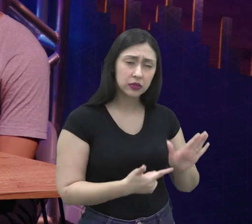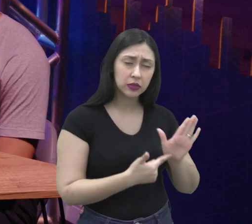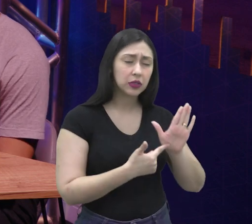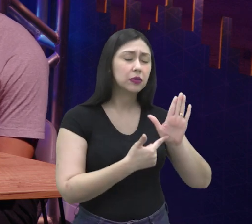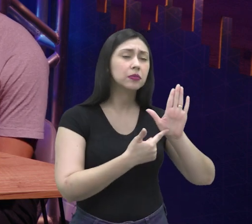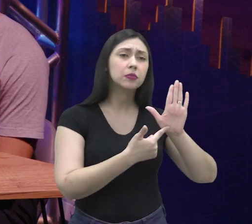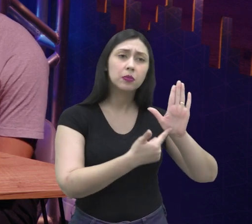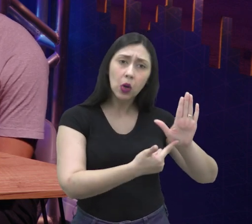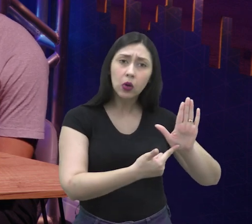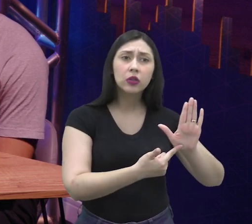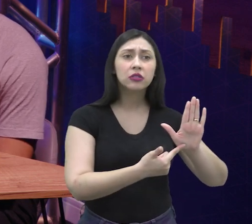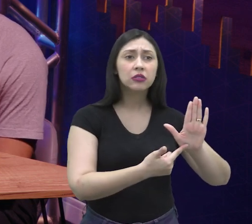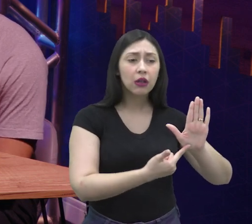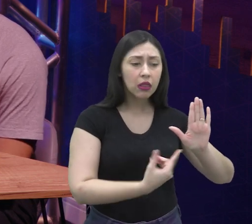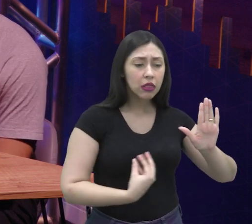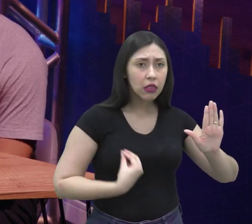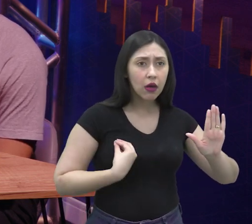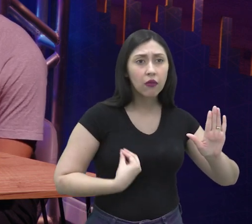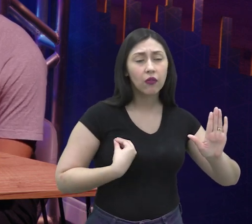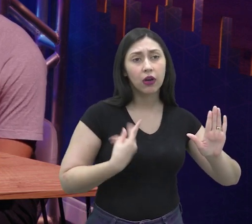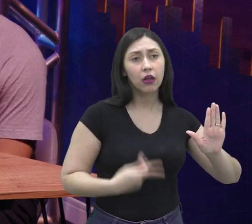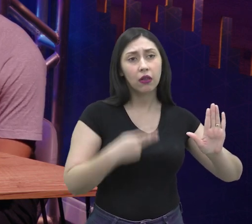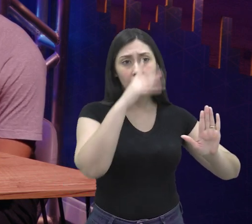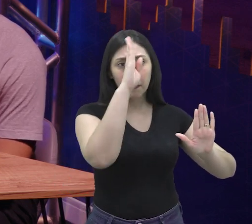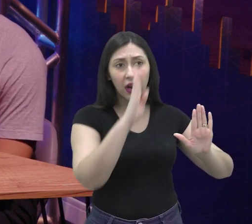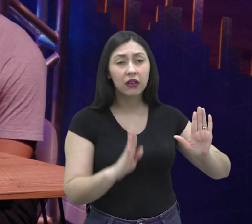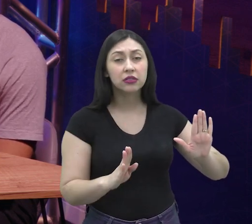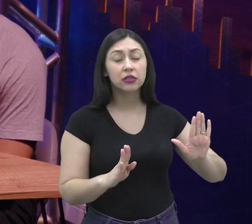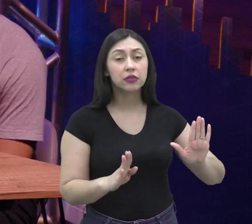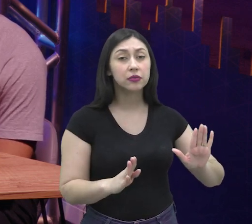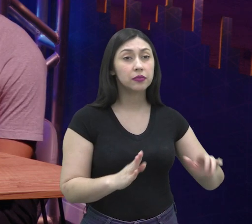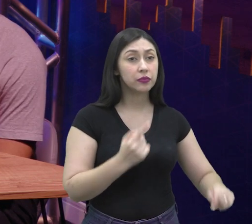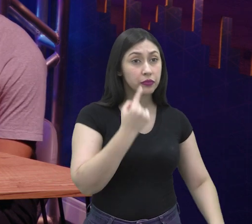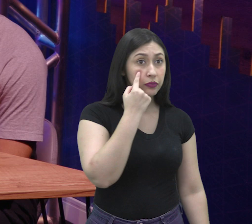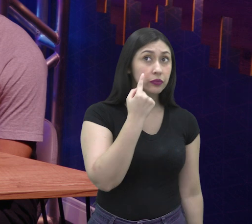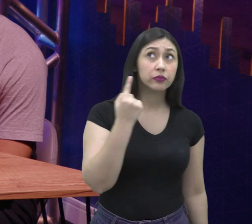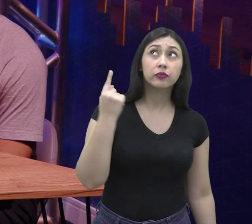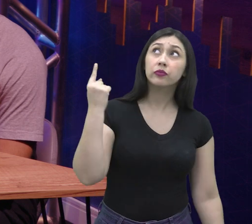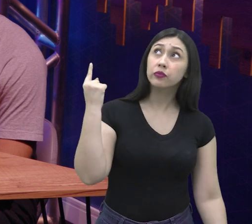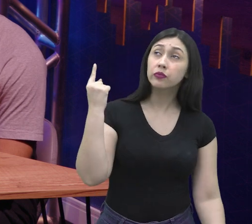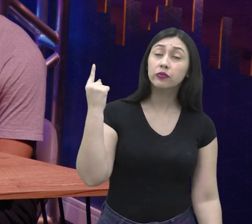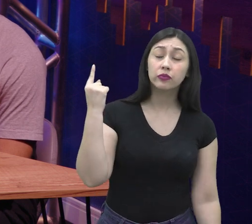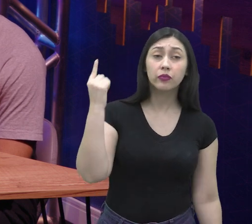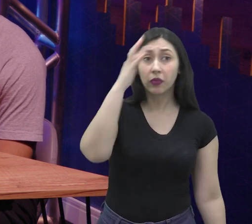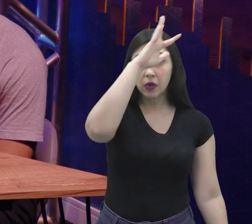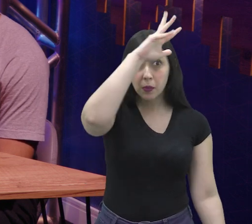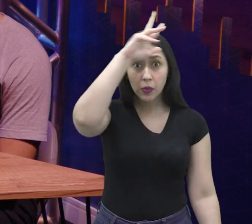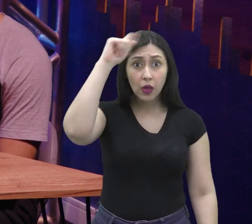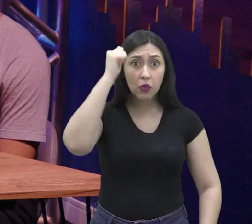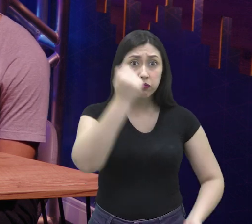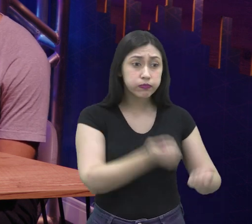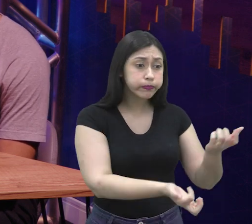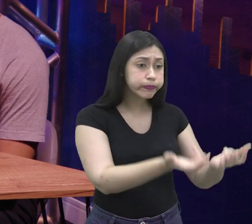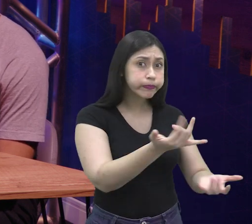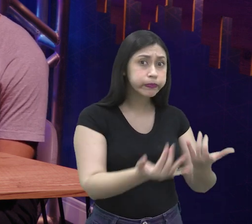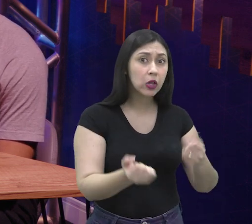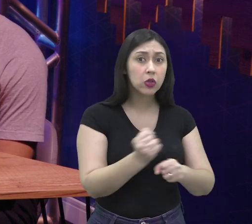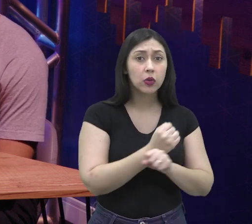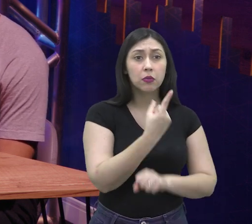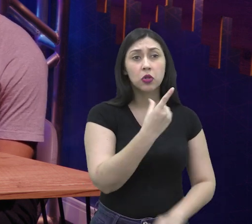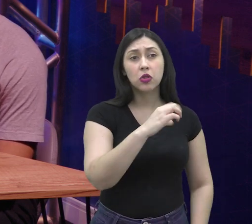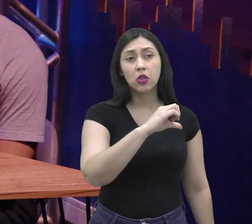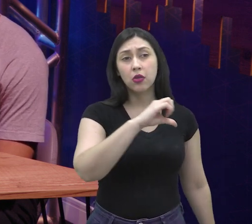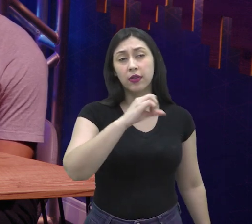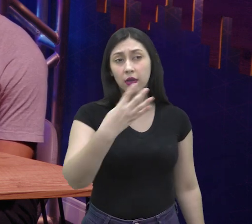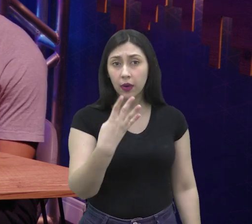que mostram um pouco dessa realidade aqui no Brasil. Então, a gente tem aqui a Amazônia em Chamas, né? De